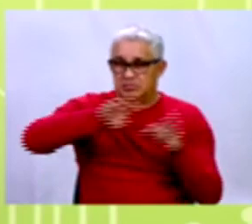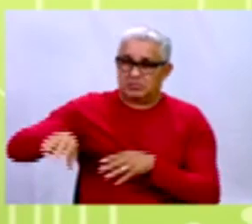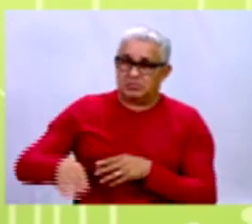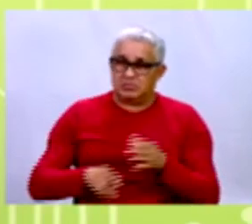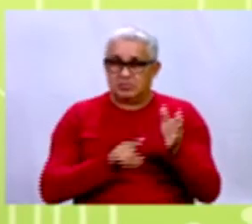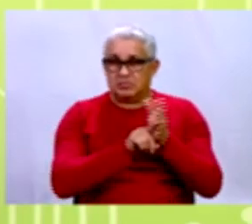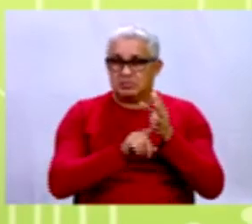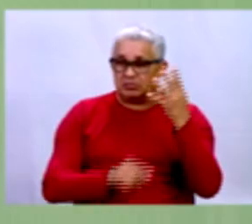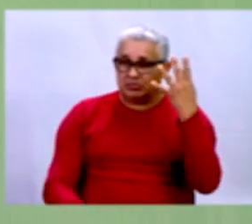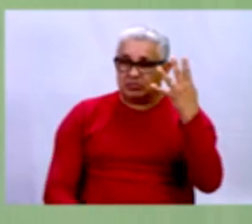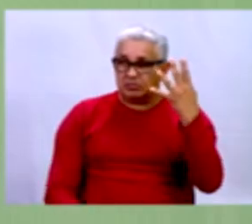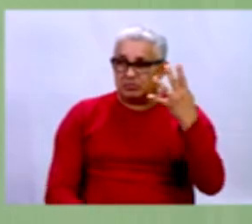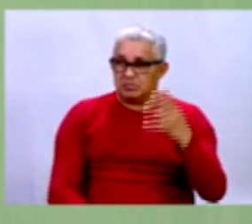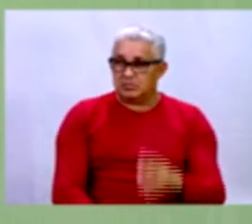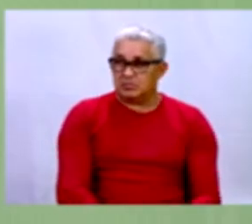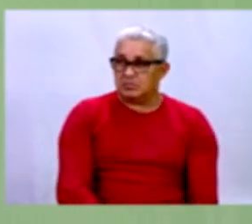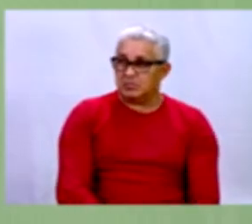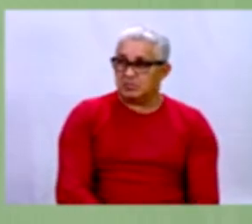4, então.